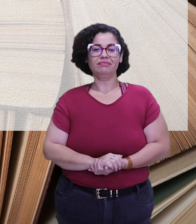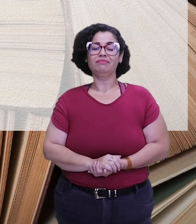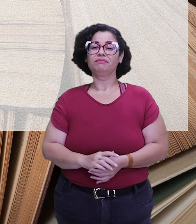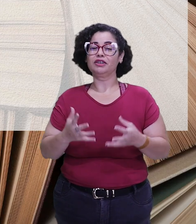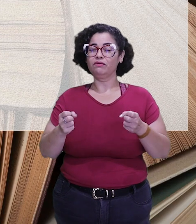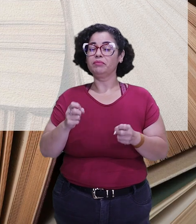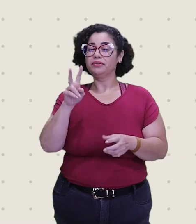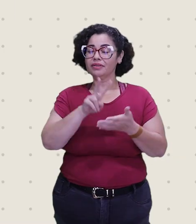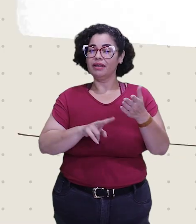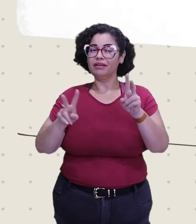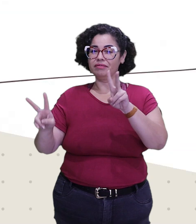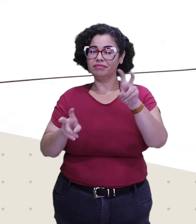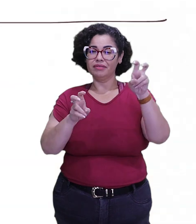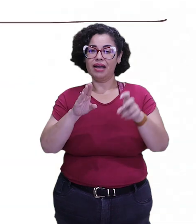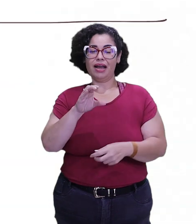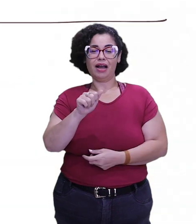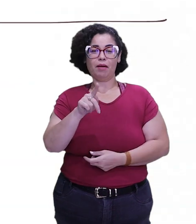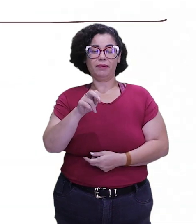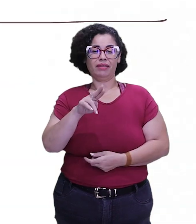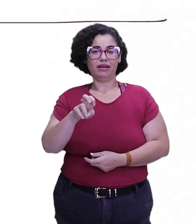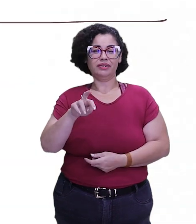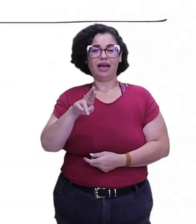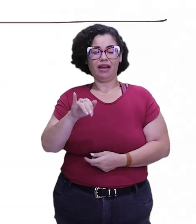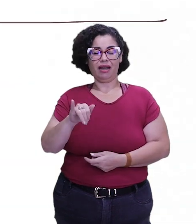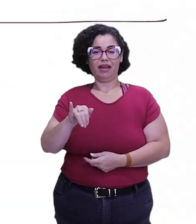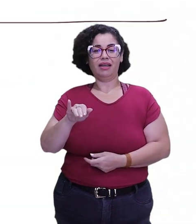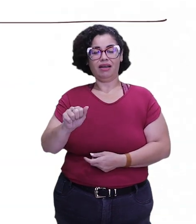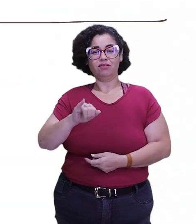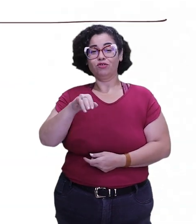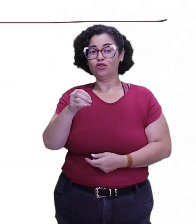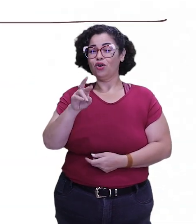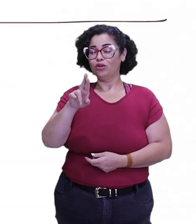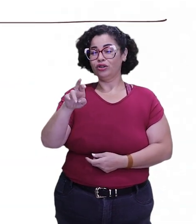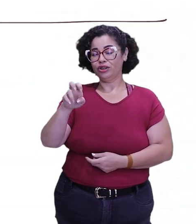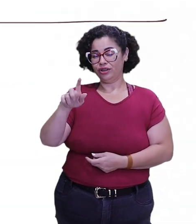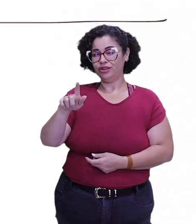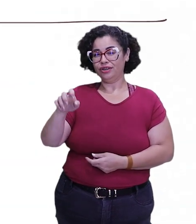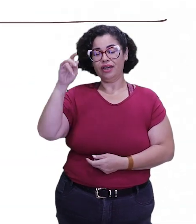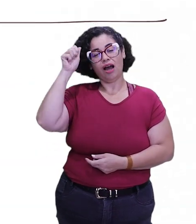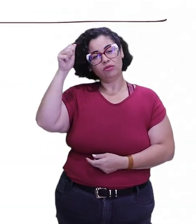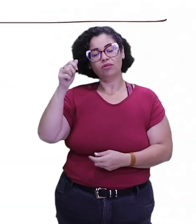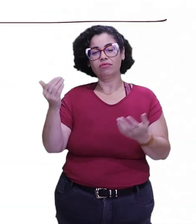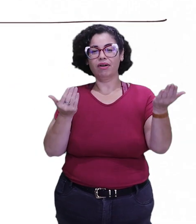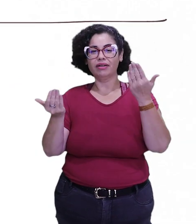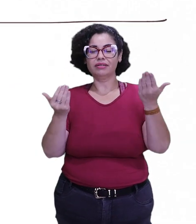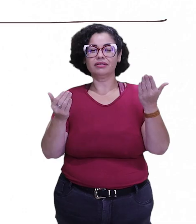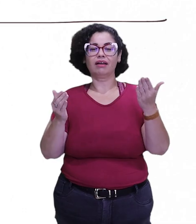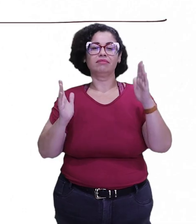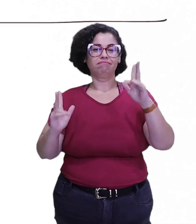um fragmento do romance Capitães da Areia, de Jorge Amado, e analisar algumas partes desse